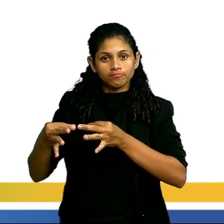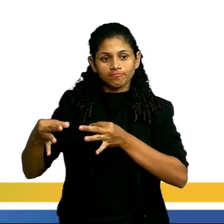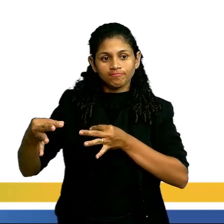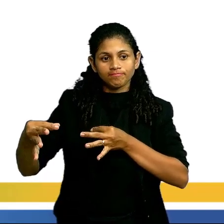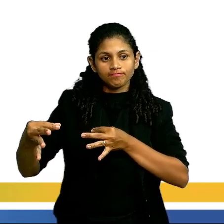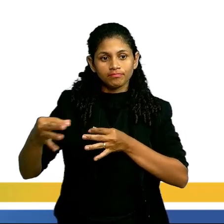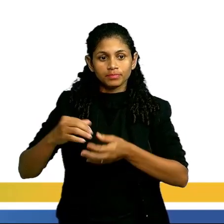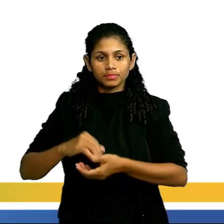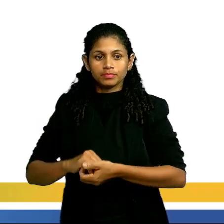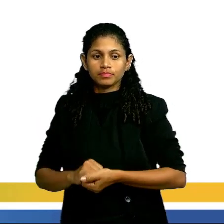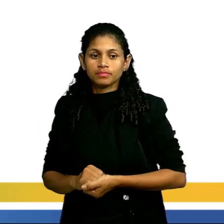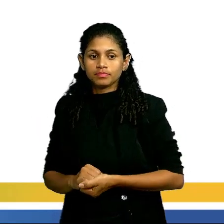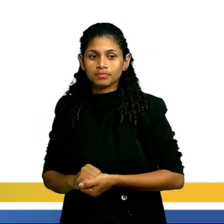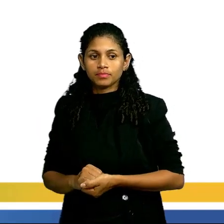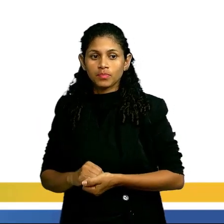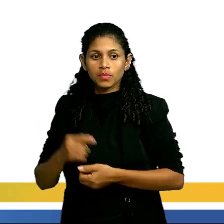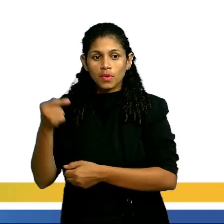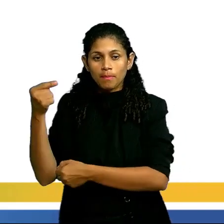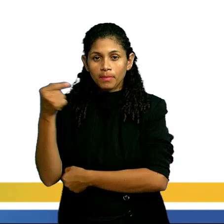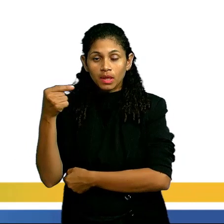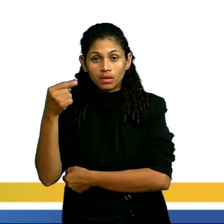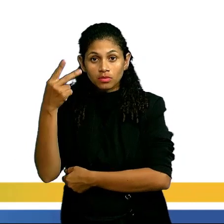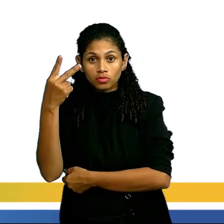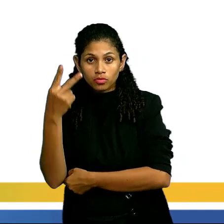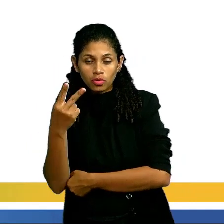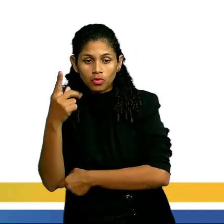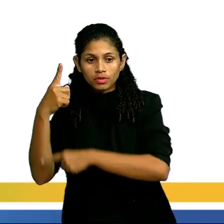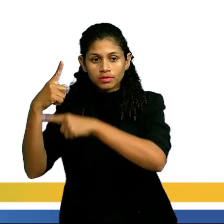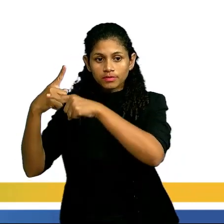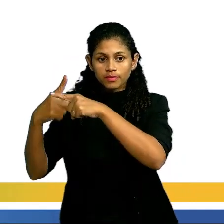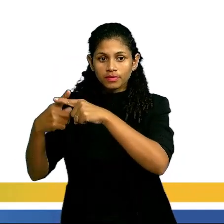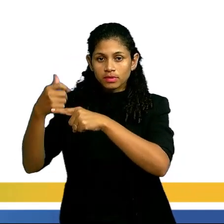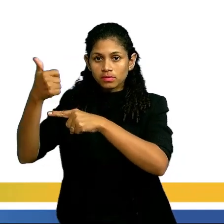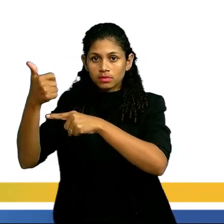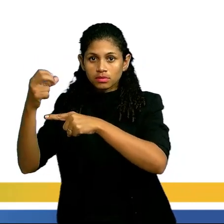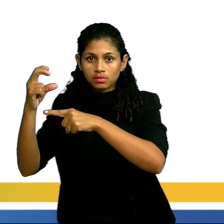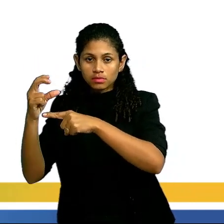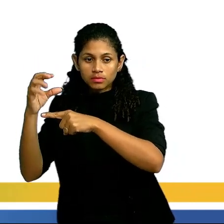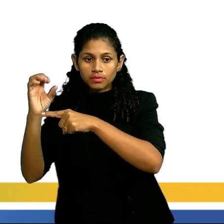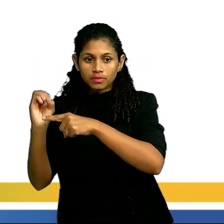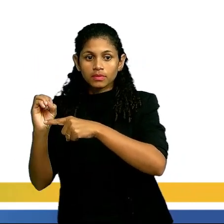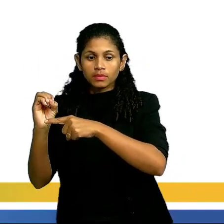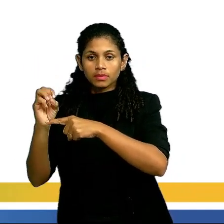total menos 2 vezes 150